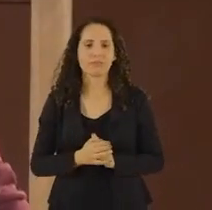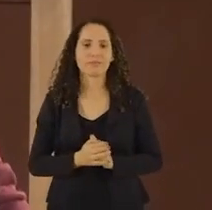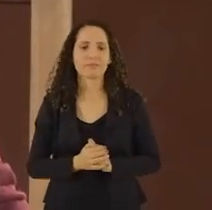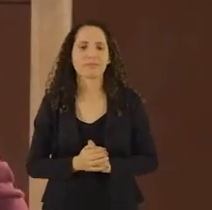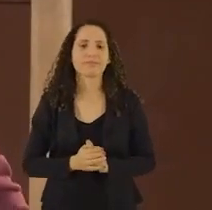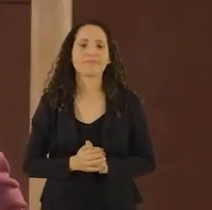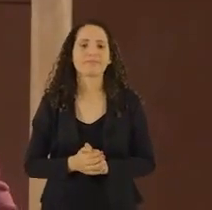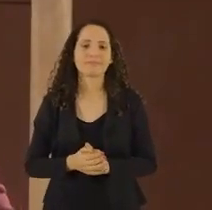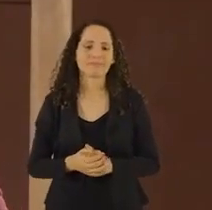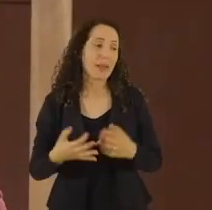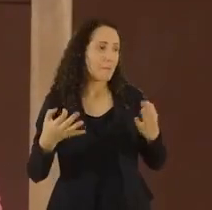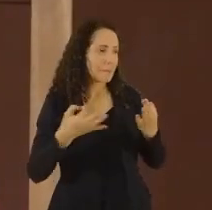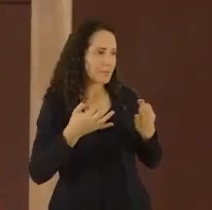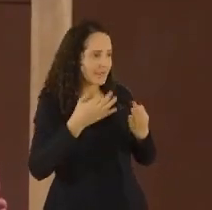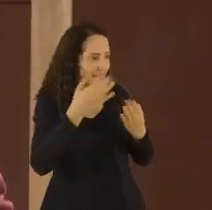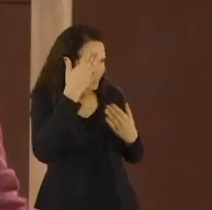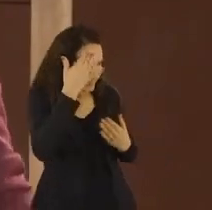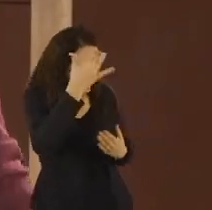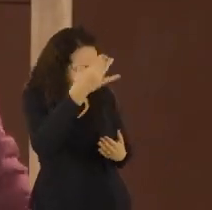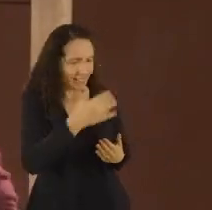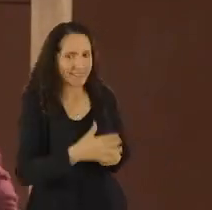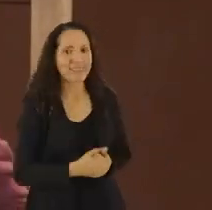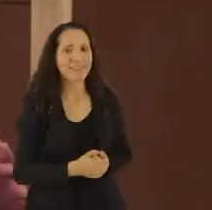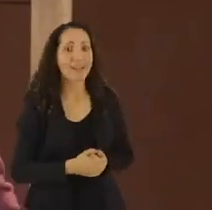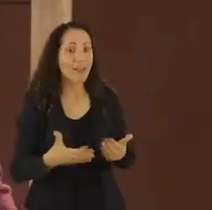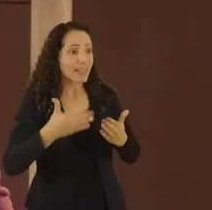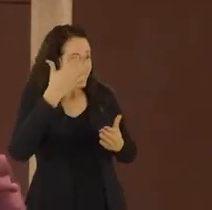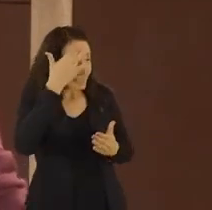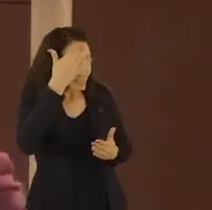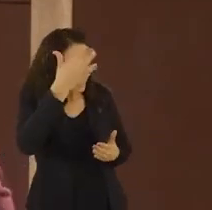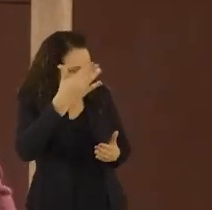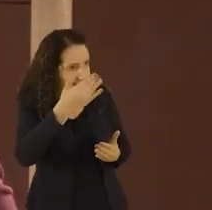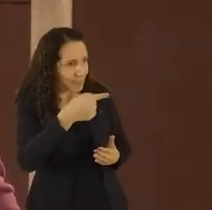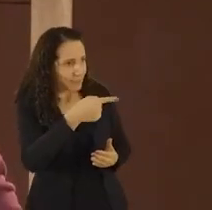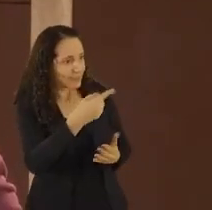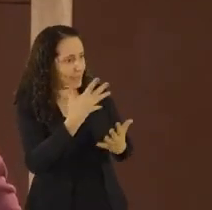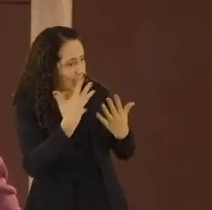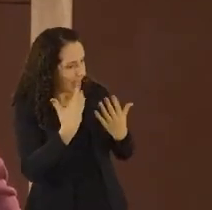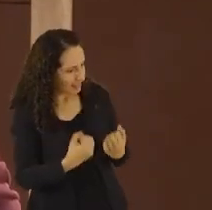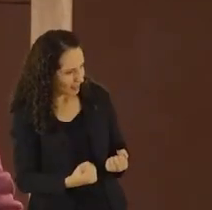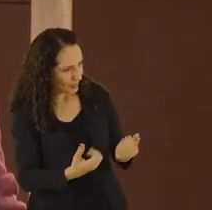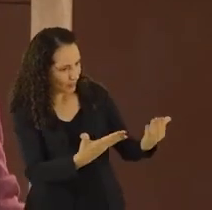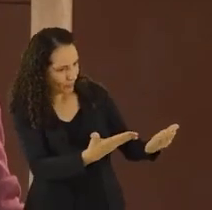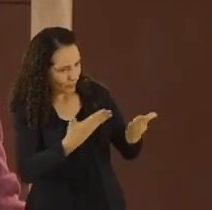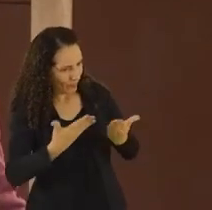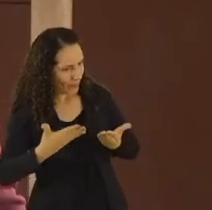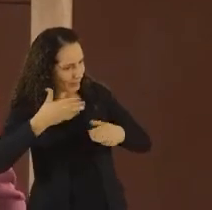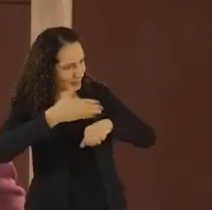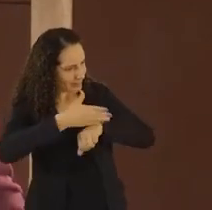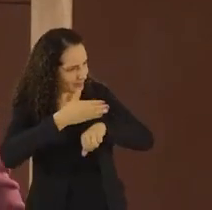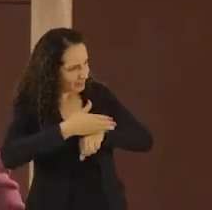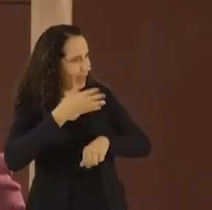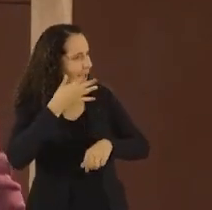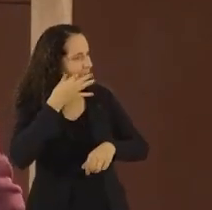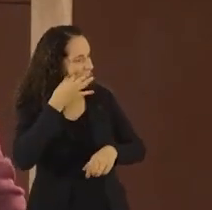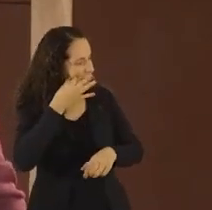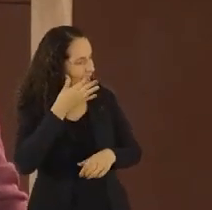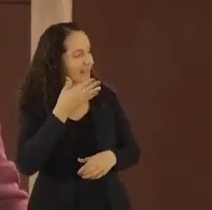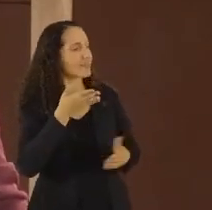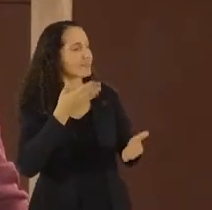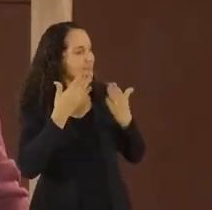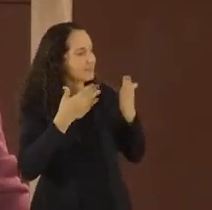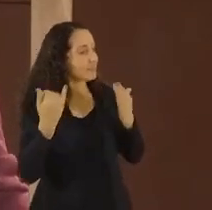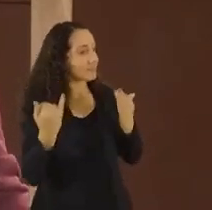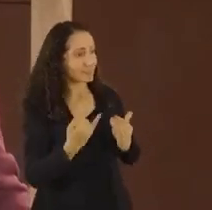prefeito de muito obrigada eu queria agradecer pelo aceite pela presença pelo bate-papo que